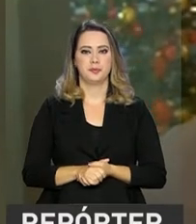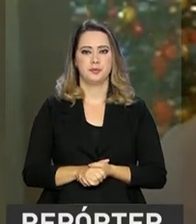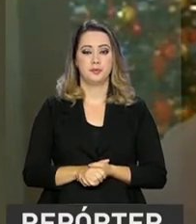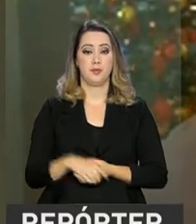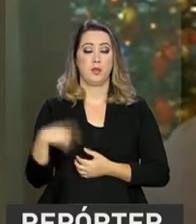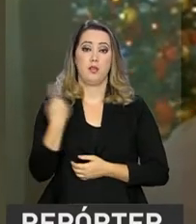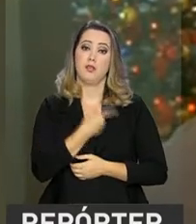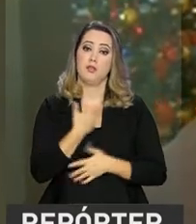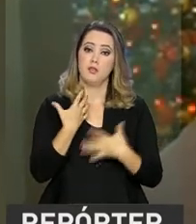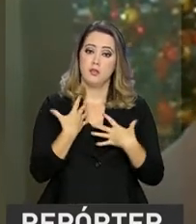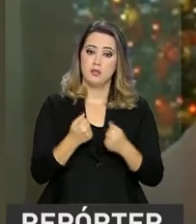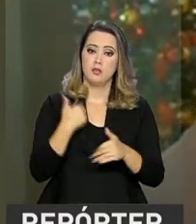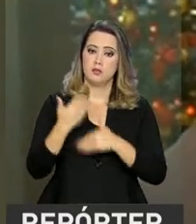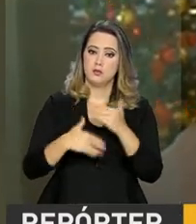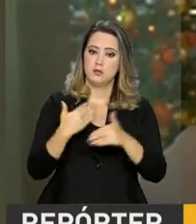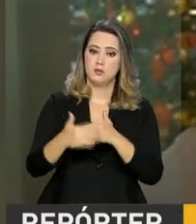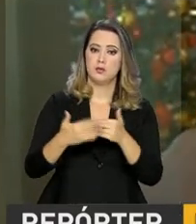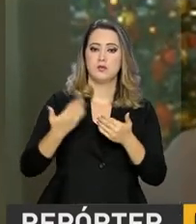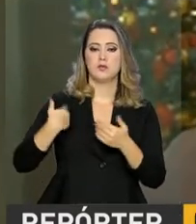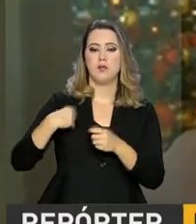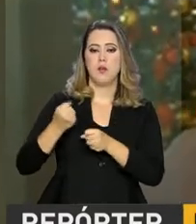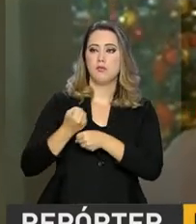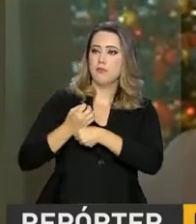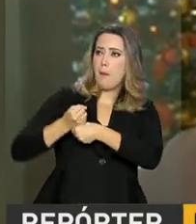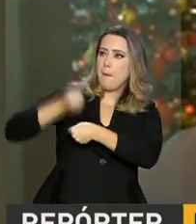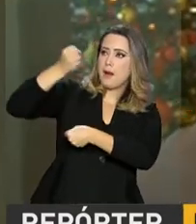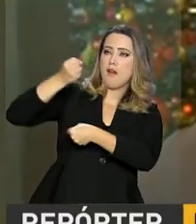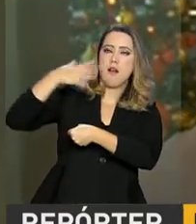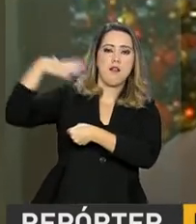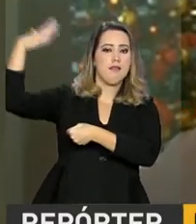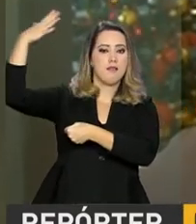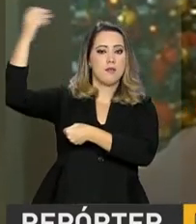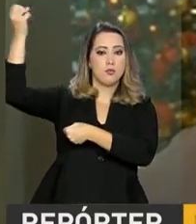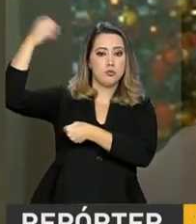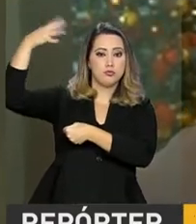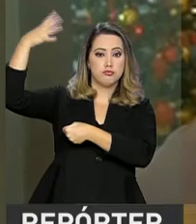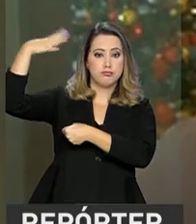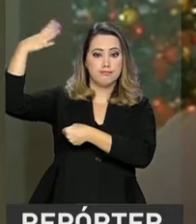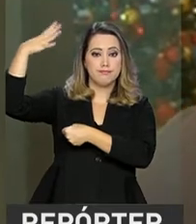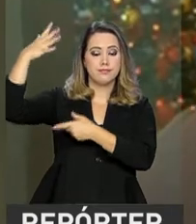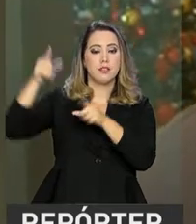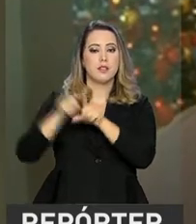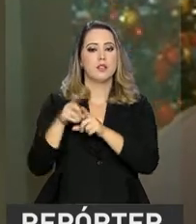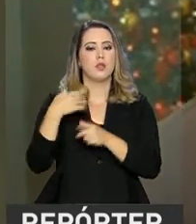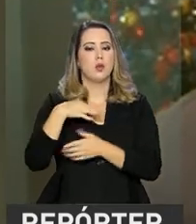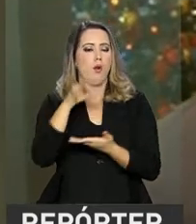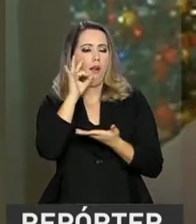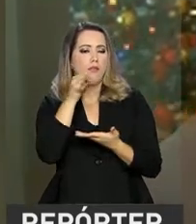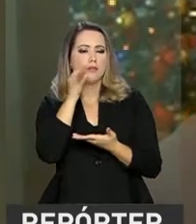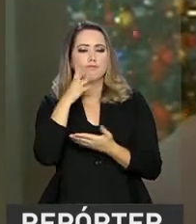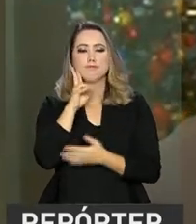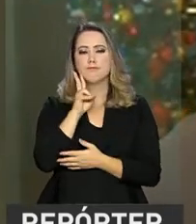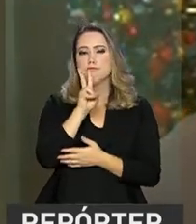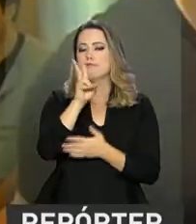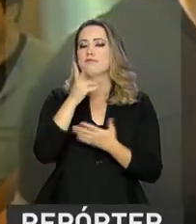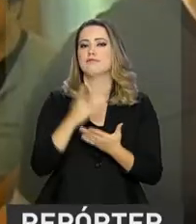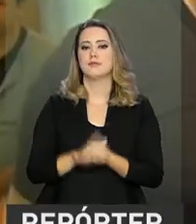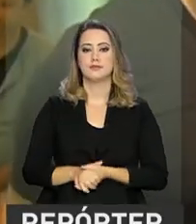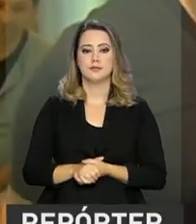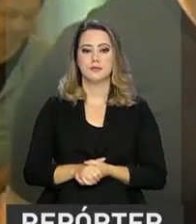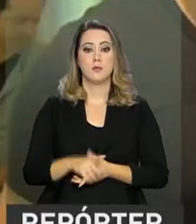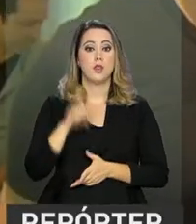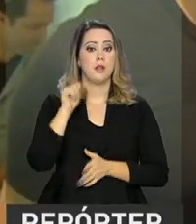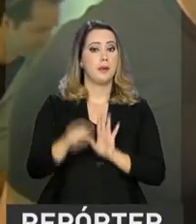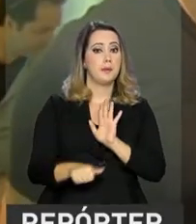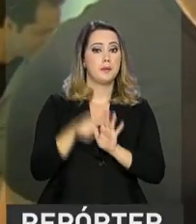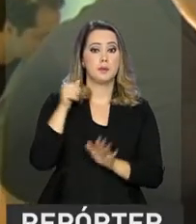Nós provavelmente vamos caminhar pela praia com guarda-chuva, tomar um café e simplesmente apreciar esse clima. É a